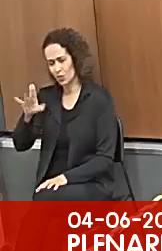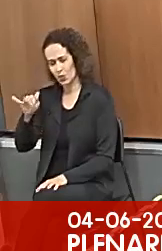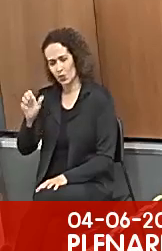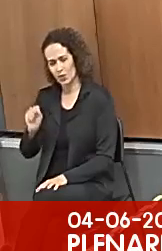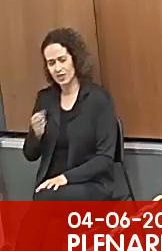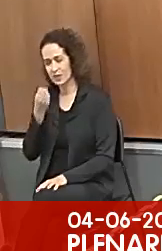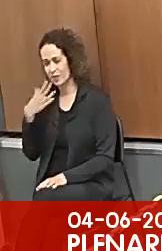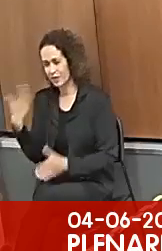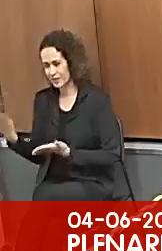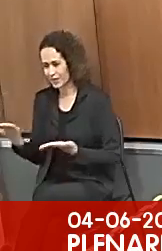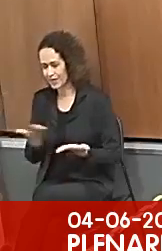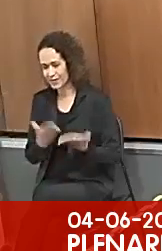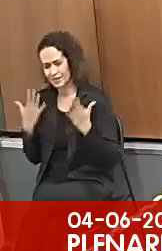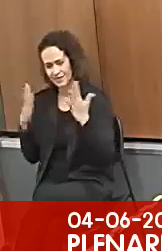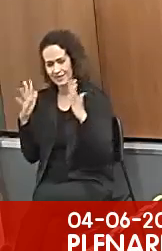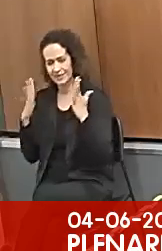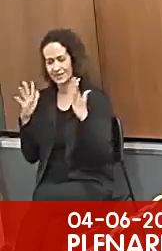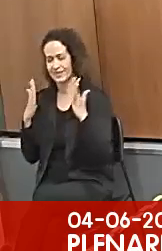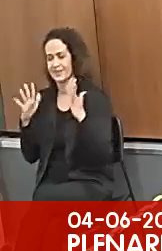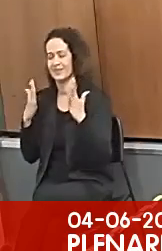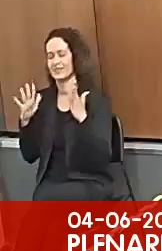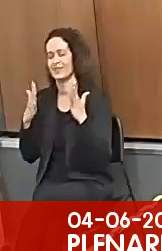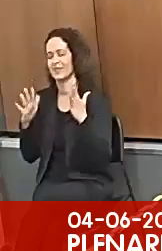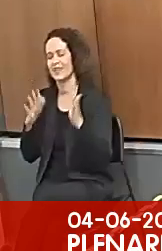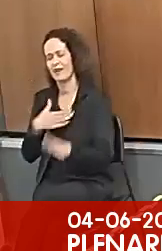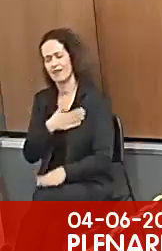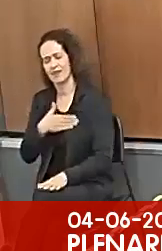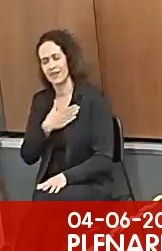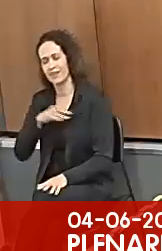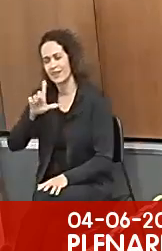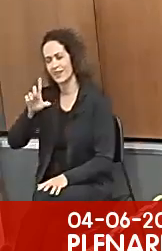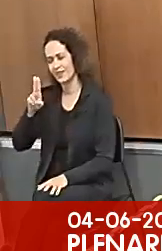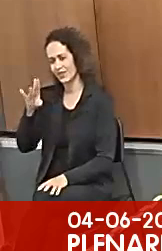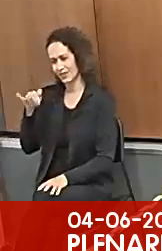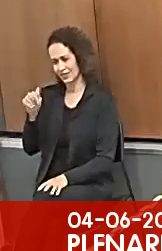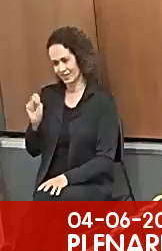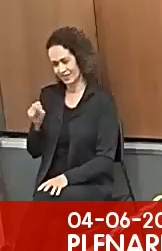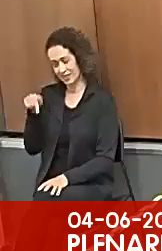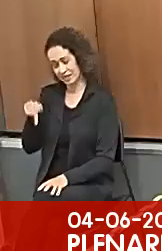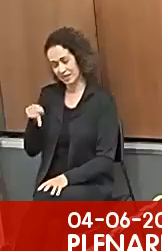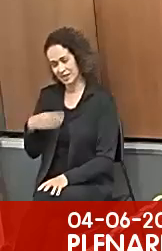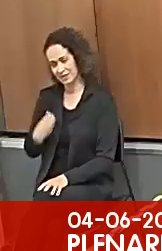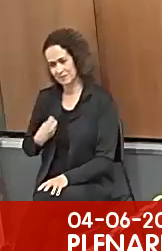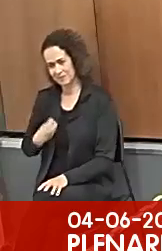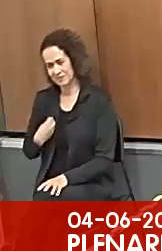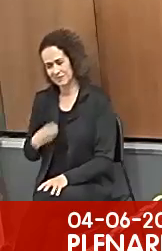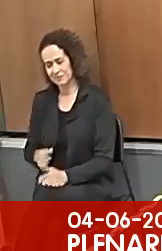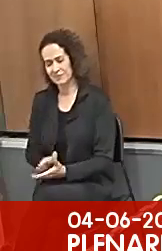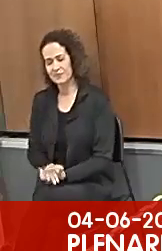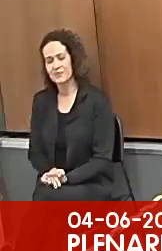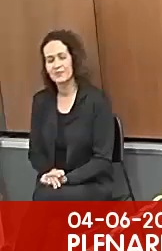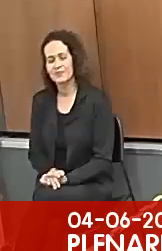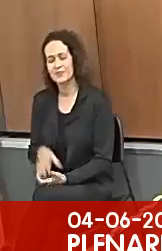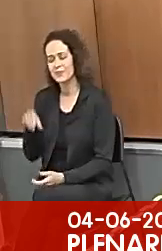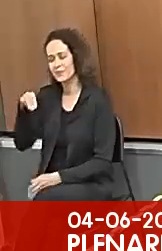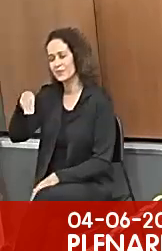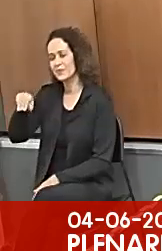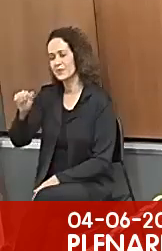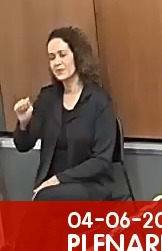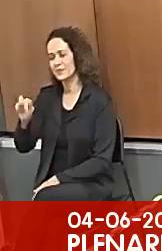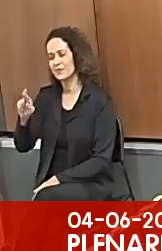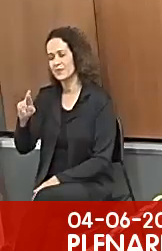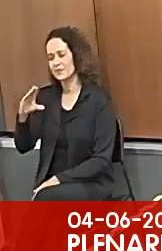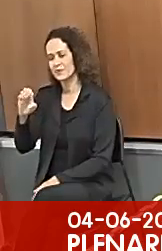viu, Lucas? Uma salva de palmas para o nosso querido Lucas aqui presente. A Marcela Valadão